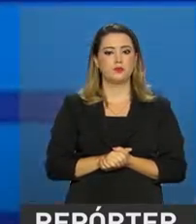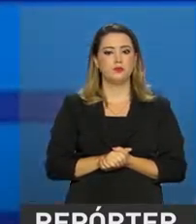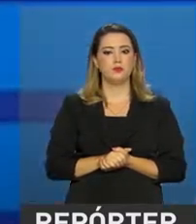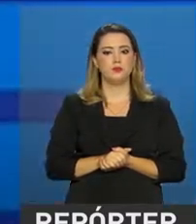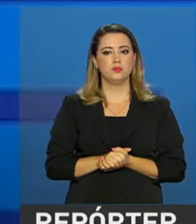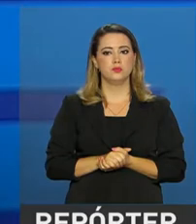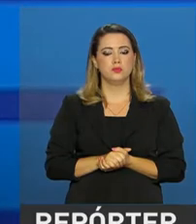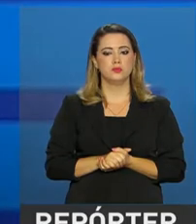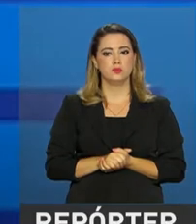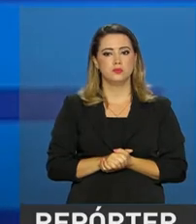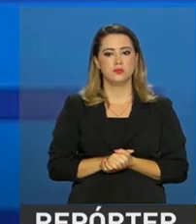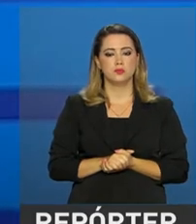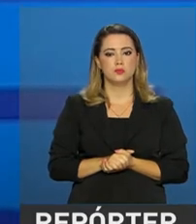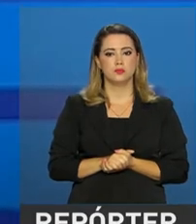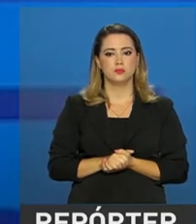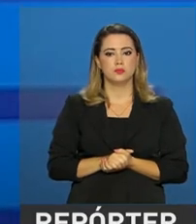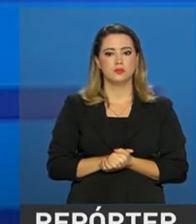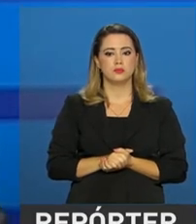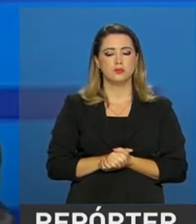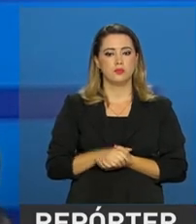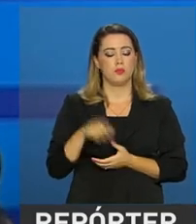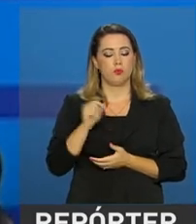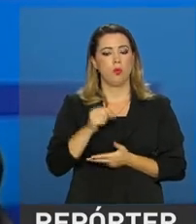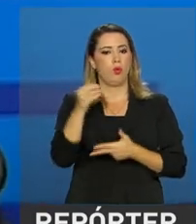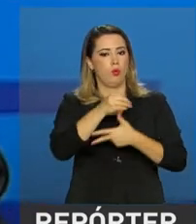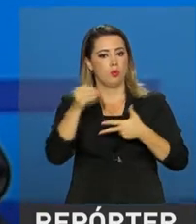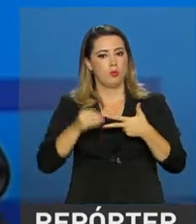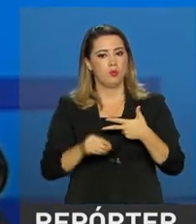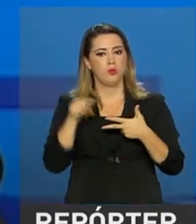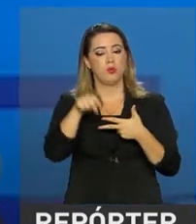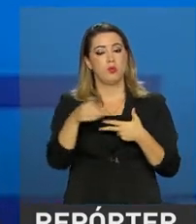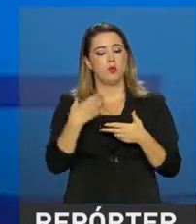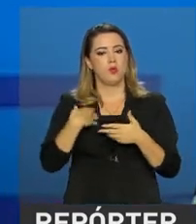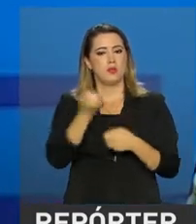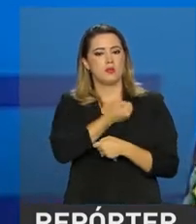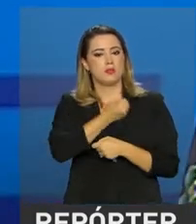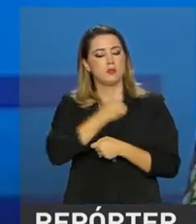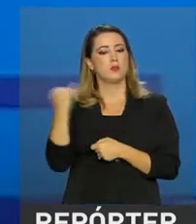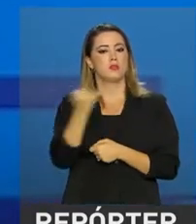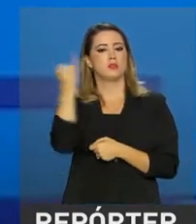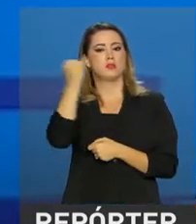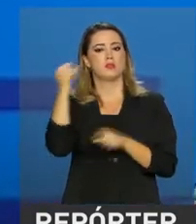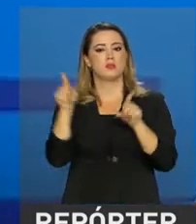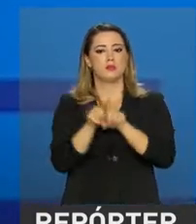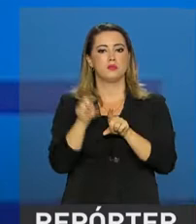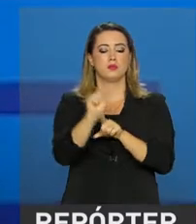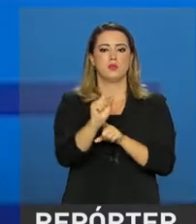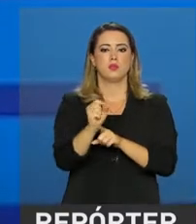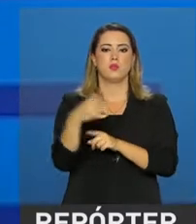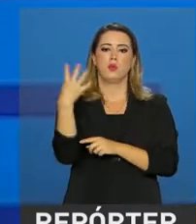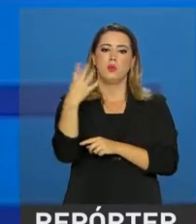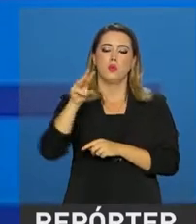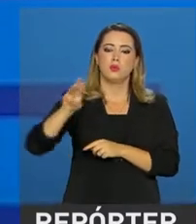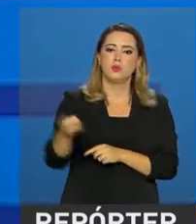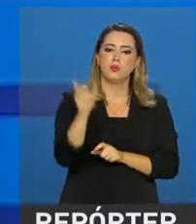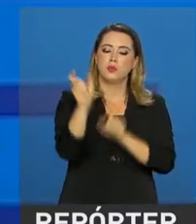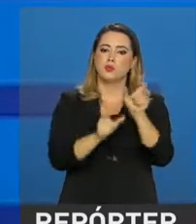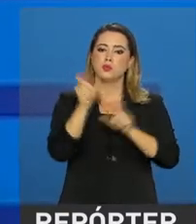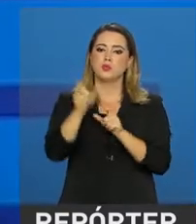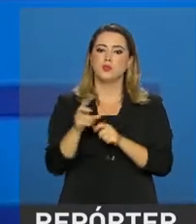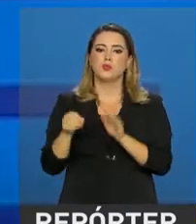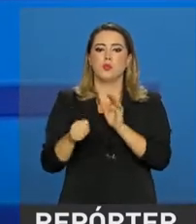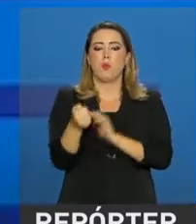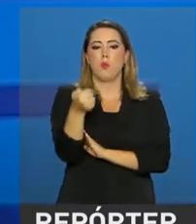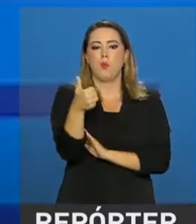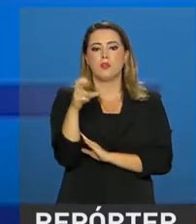o Enem, né, com esses números magníficos, essas coisas grandiosas, hercúleas, né? 4 milhões de candidatos, quase 5